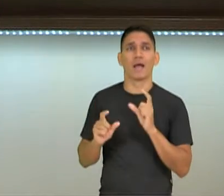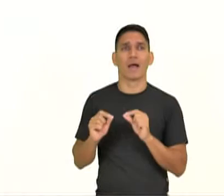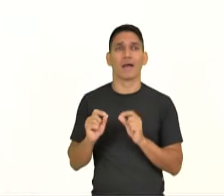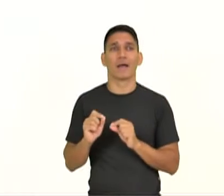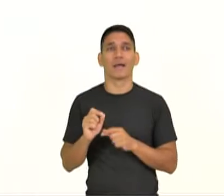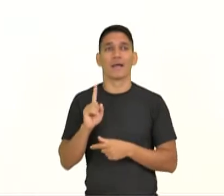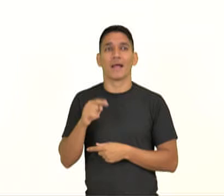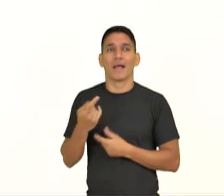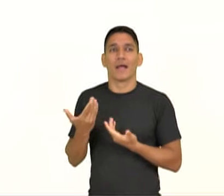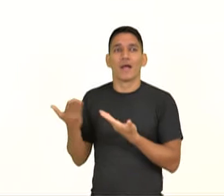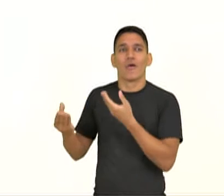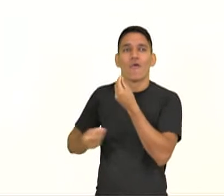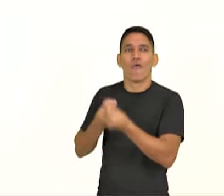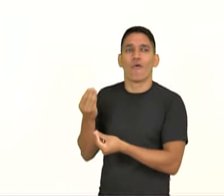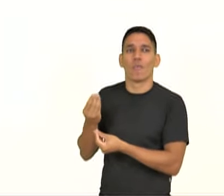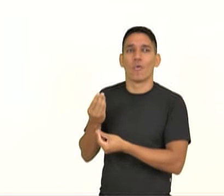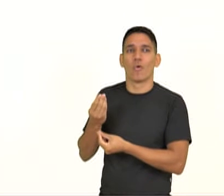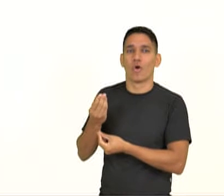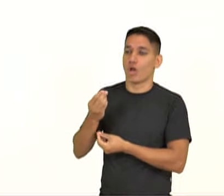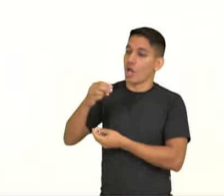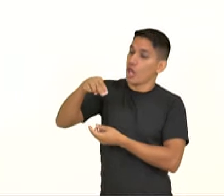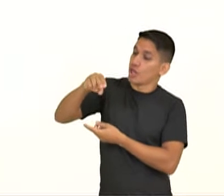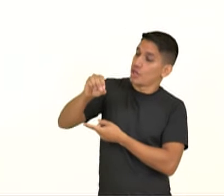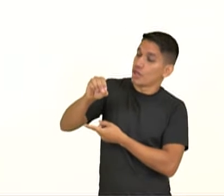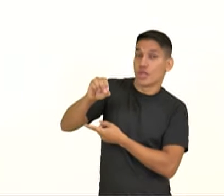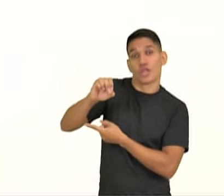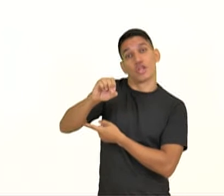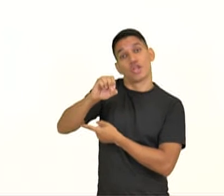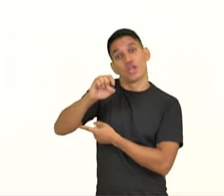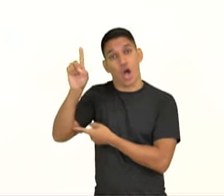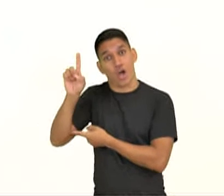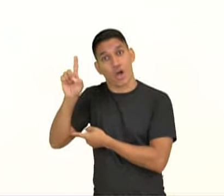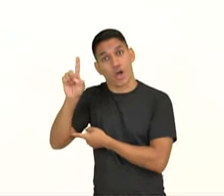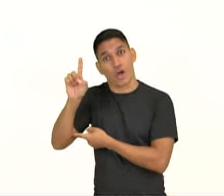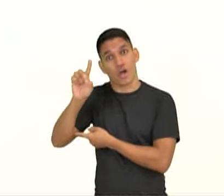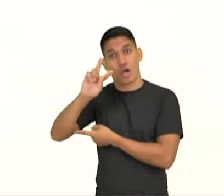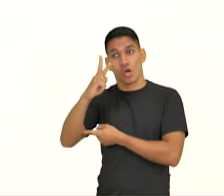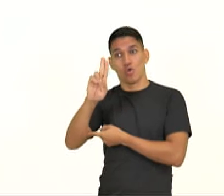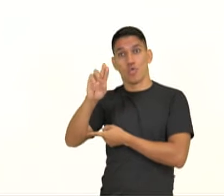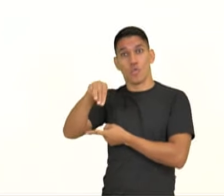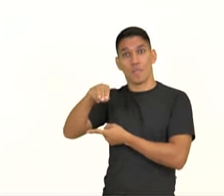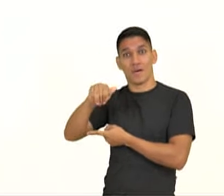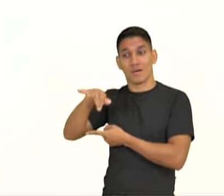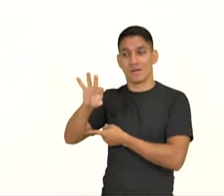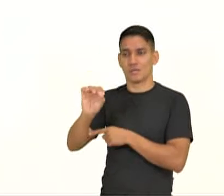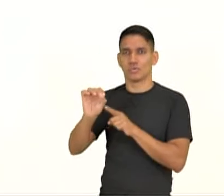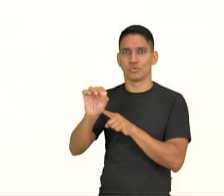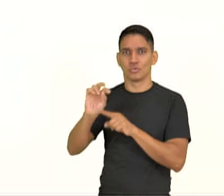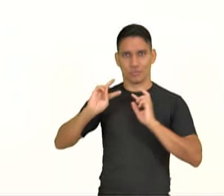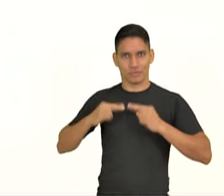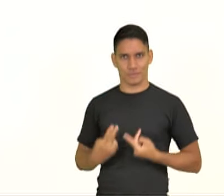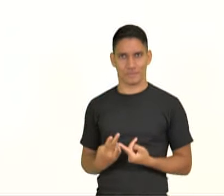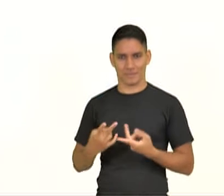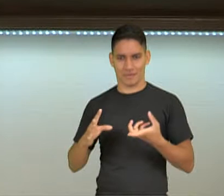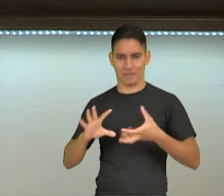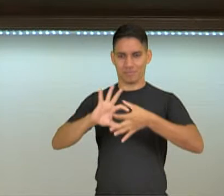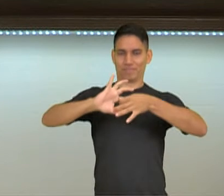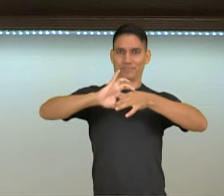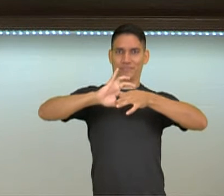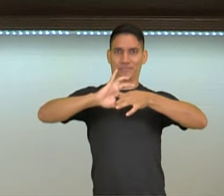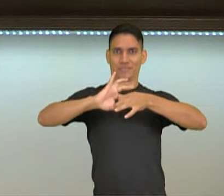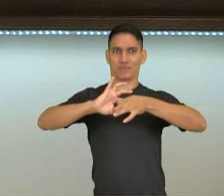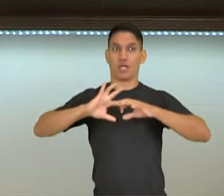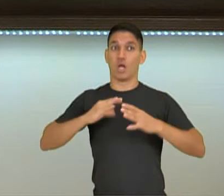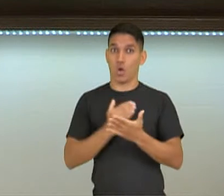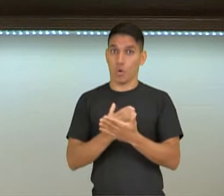Ó, como que funciona essa atividade? No início, você coloca todas as pessoas, elas estavam, né, lá no início, não nessa imagem. Elas estavam